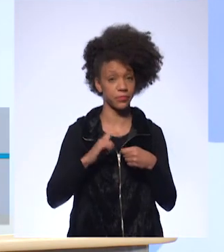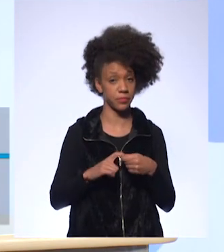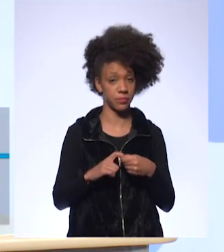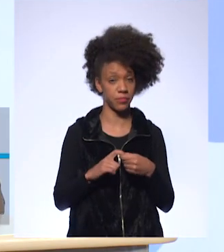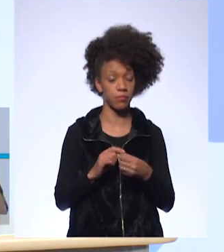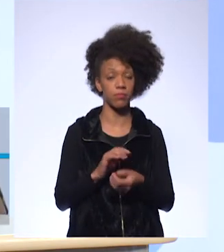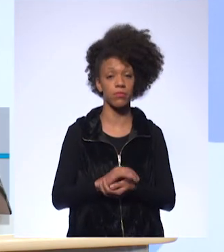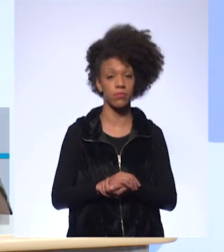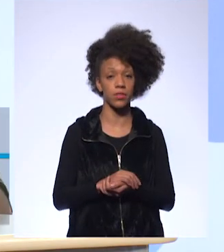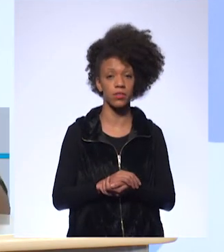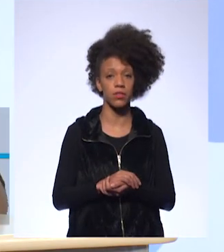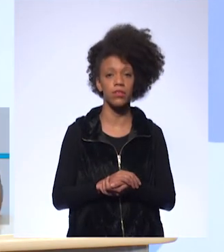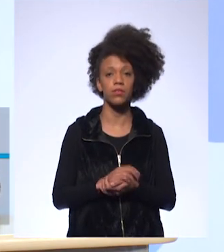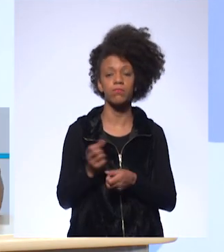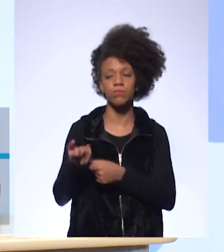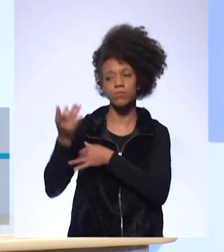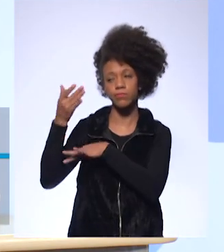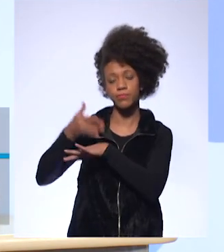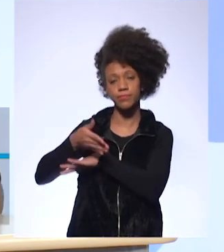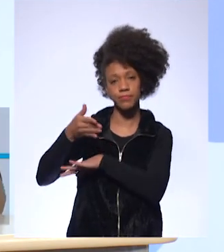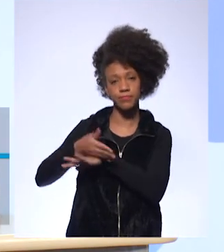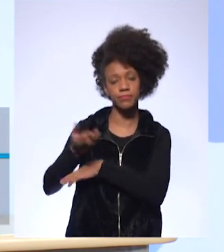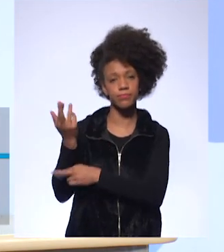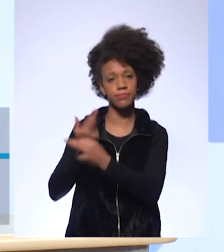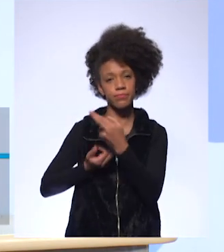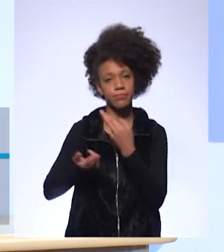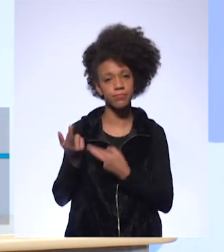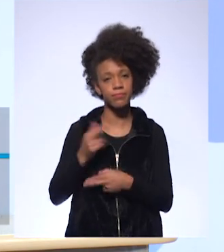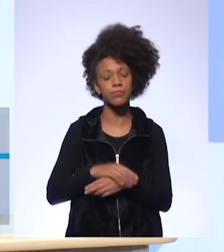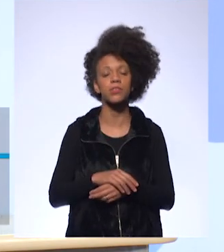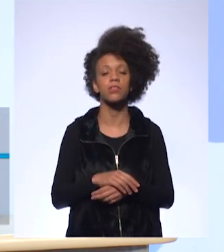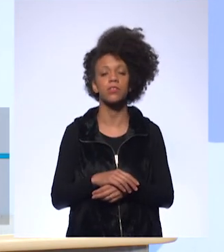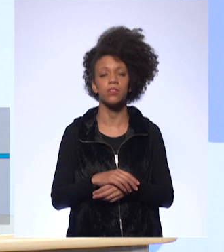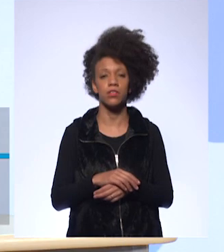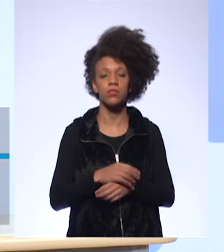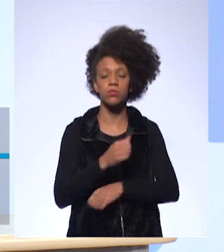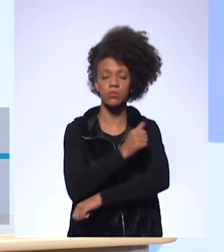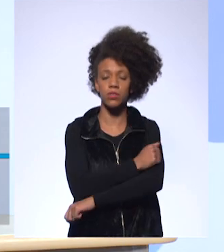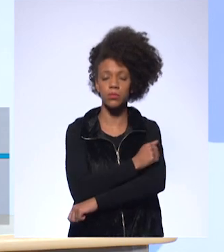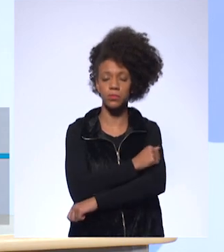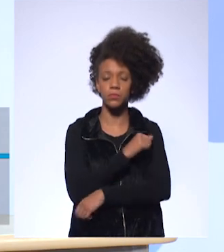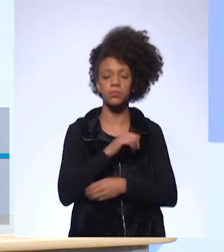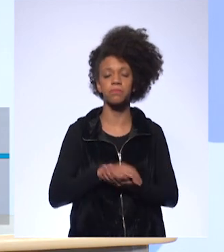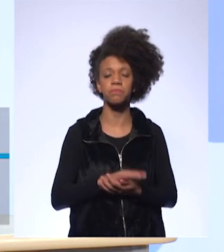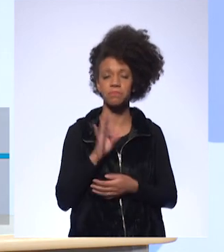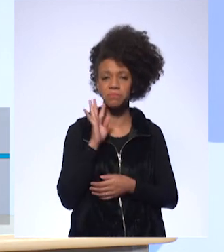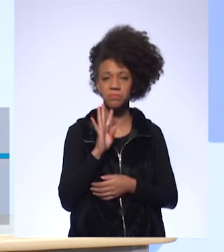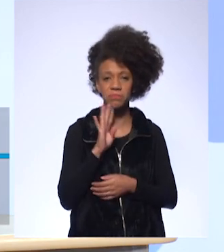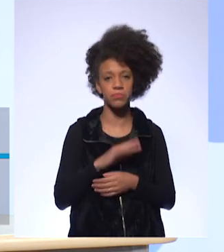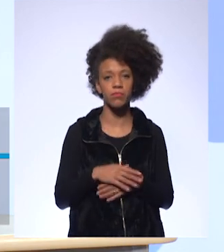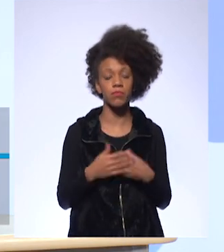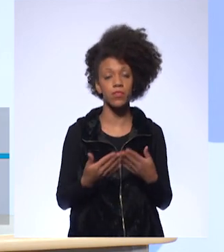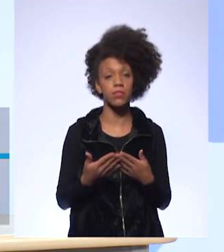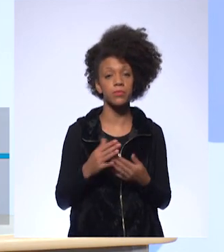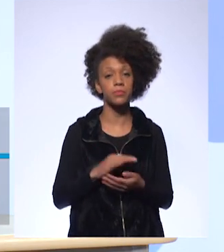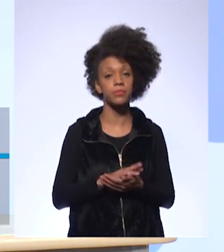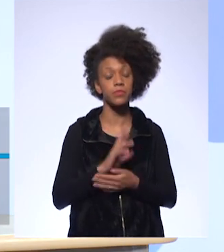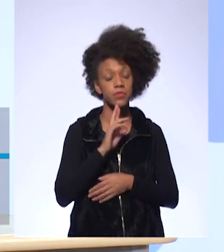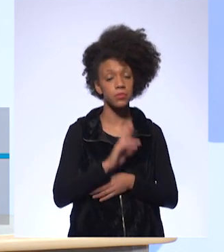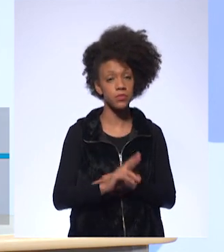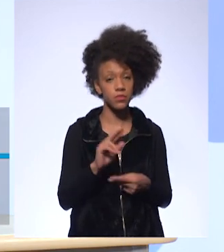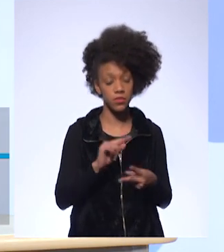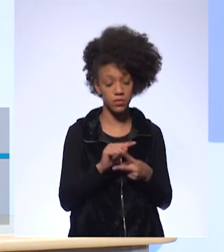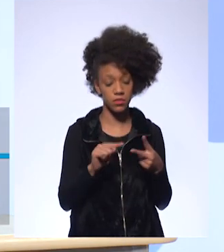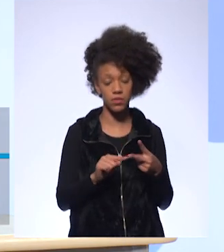voltamos, mais um momento de interação bastante, né, com bastante participações dos estudantes, muito bacana. Vamos colocar aqui para o professor Antônio,